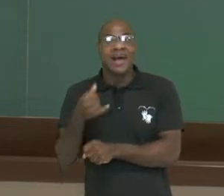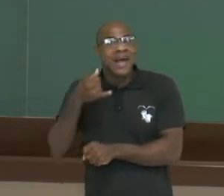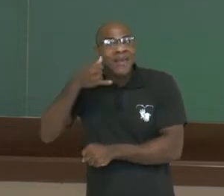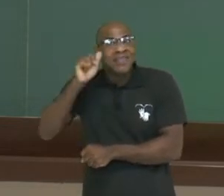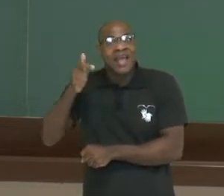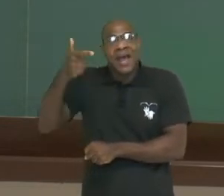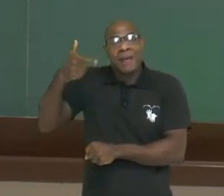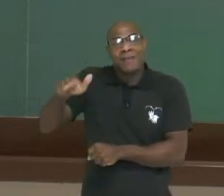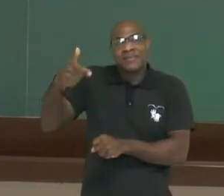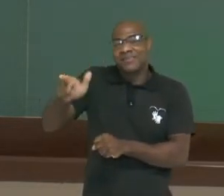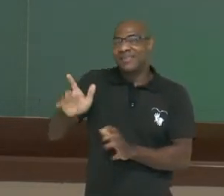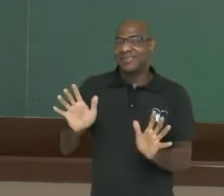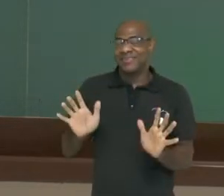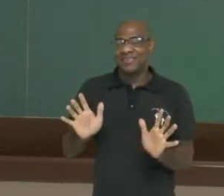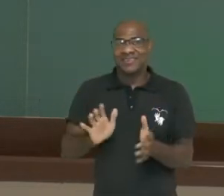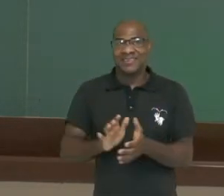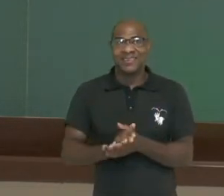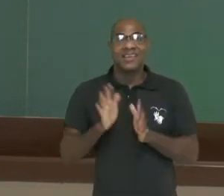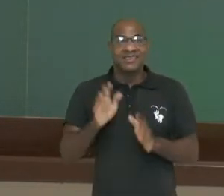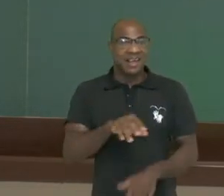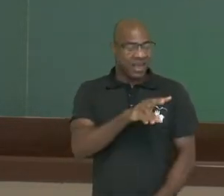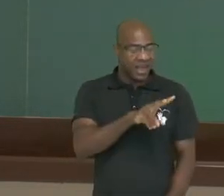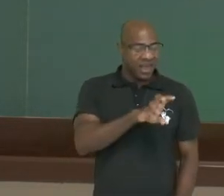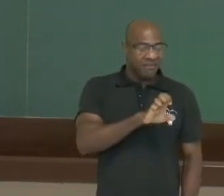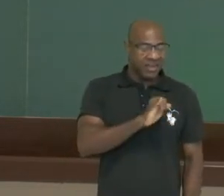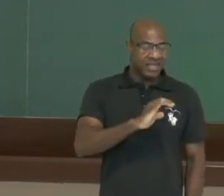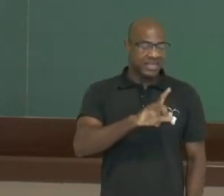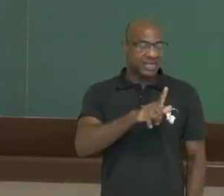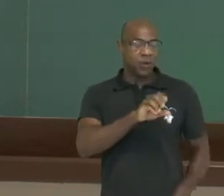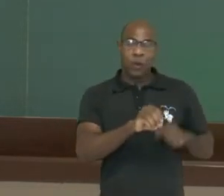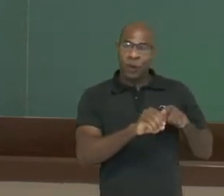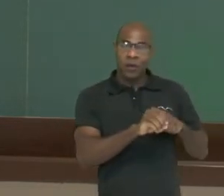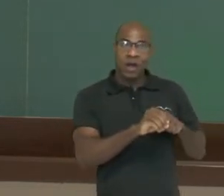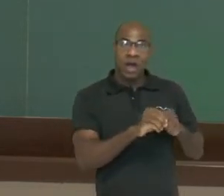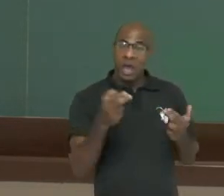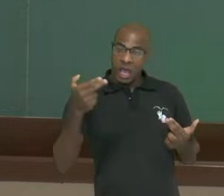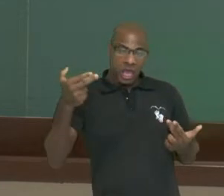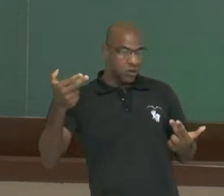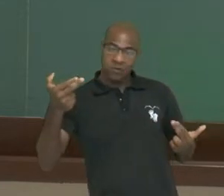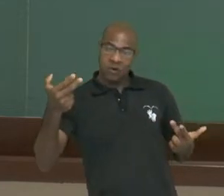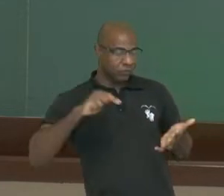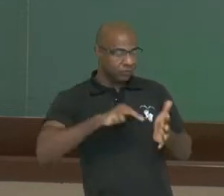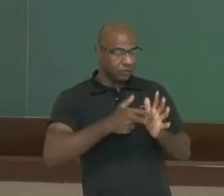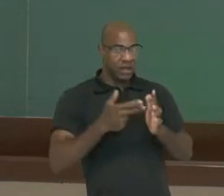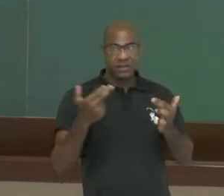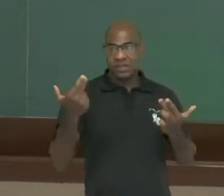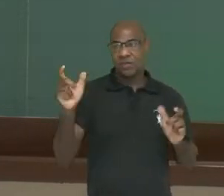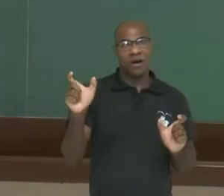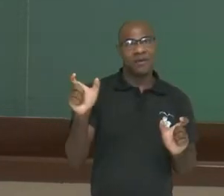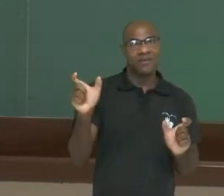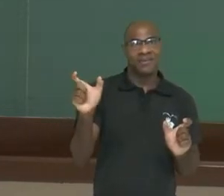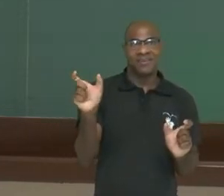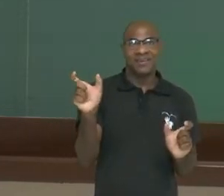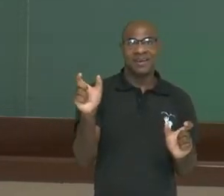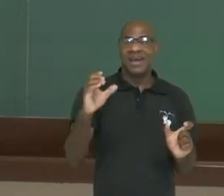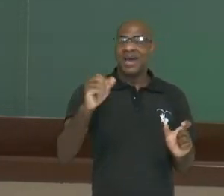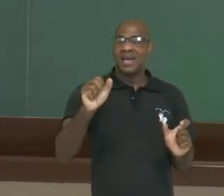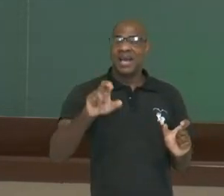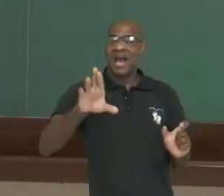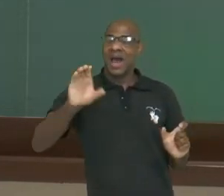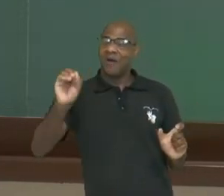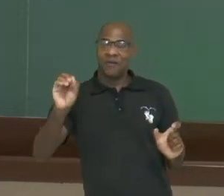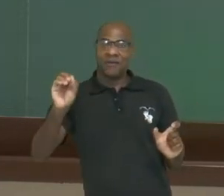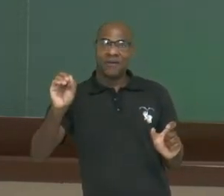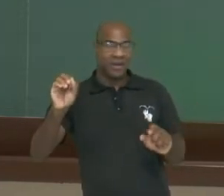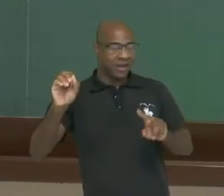nesse exemplo o veículo, que é o mesmo sentido, tem o mesmo sinônimo, mas a palavra veículo, ela tem uma